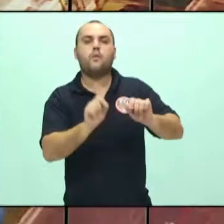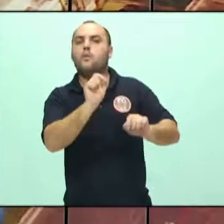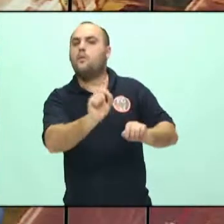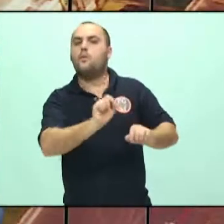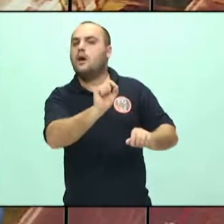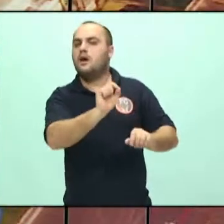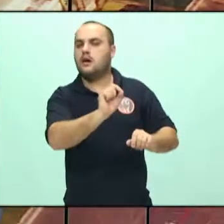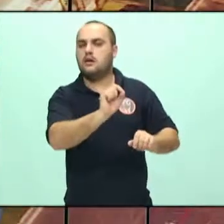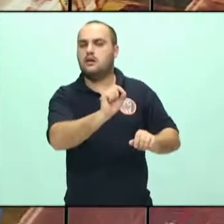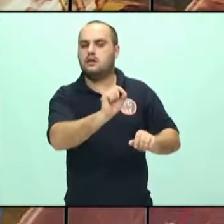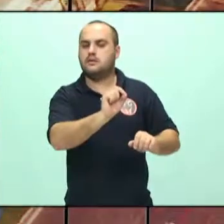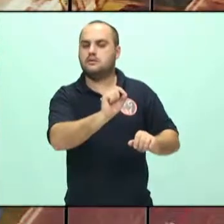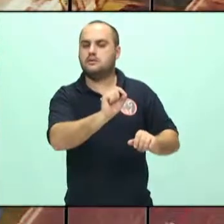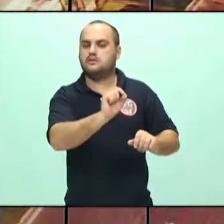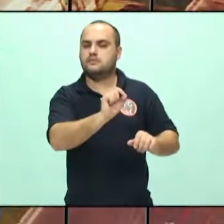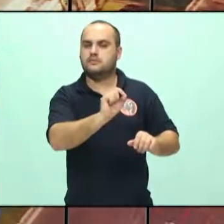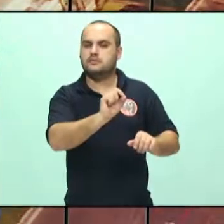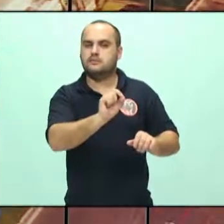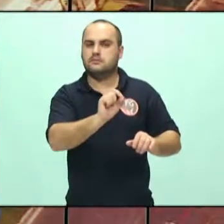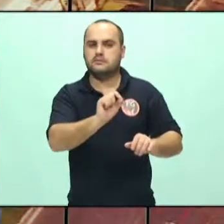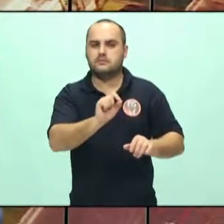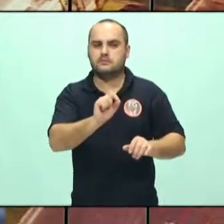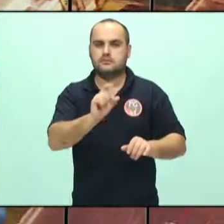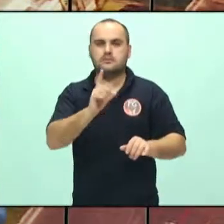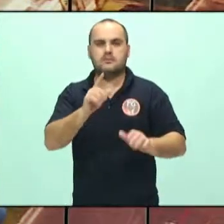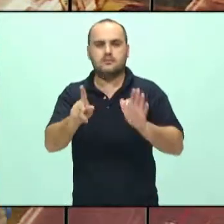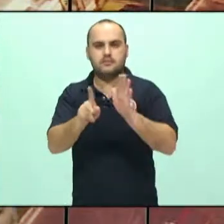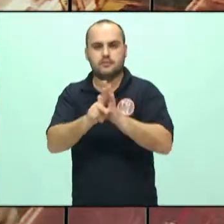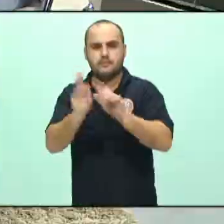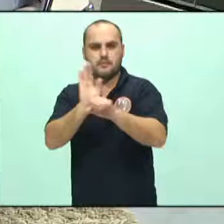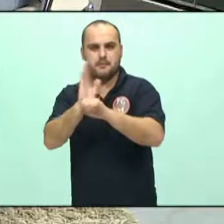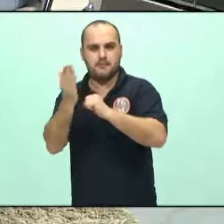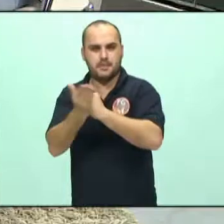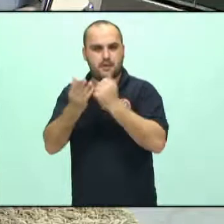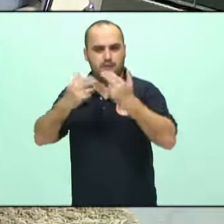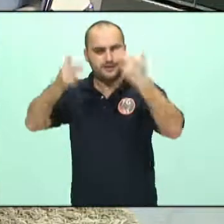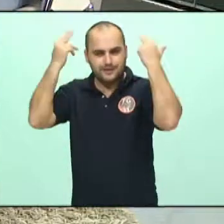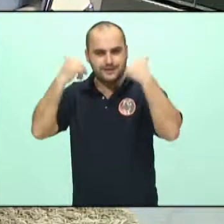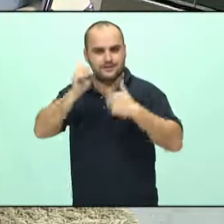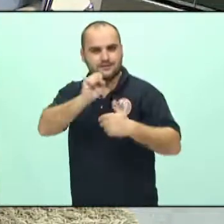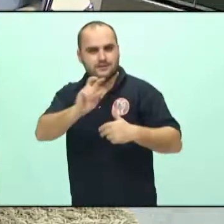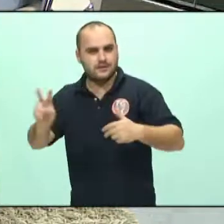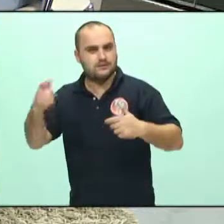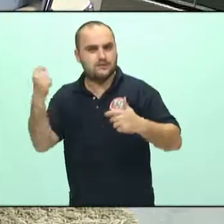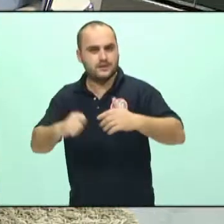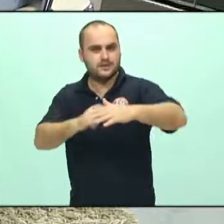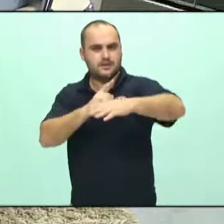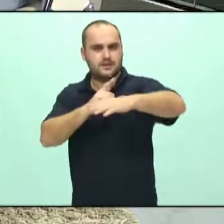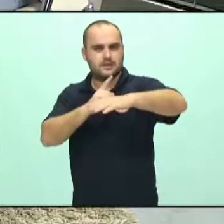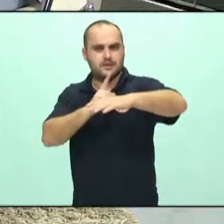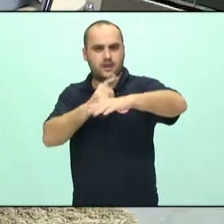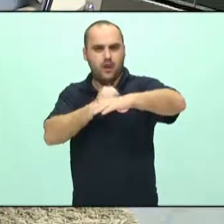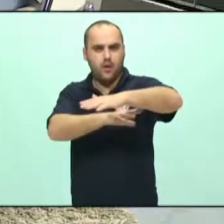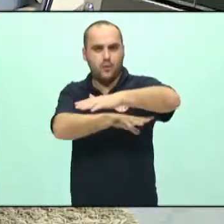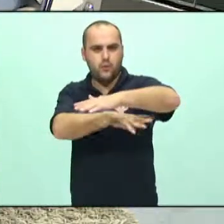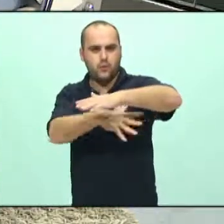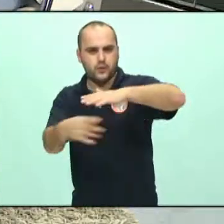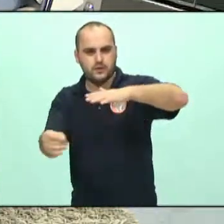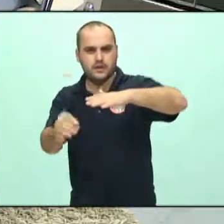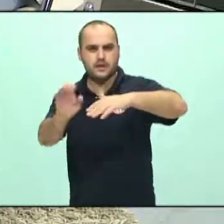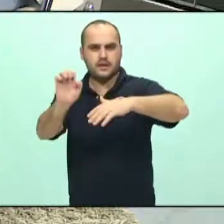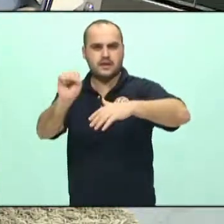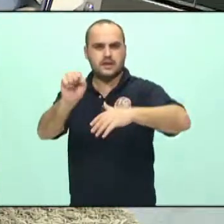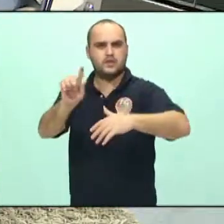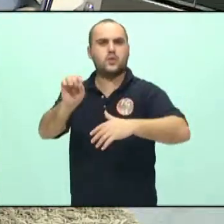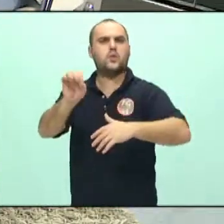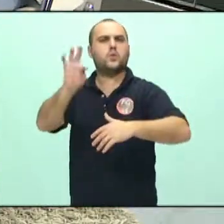implementação de rede coletora de esgoto nos bairros Cordeiro e São Vicente. O senhor não gostou muito, inclusive falou sobre isso. Sim.